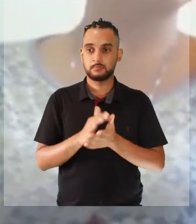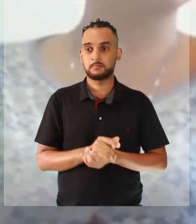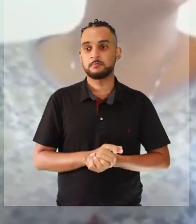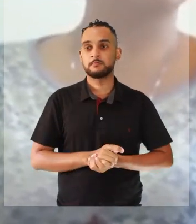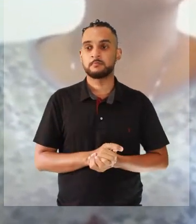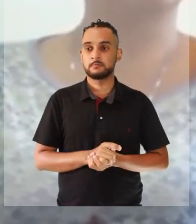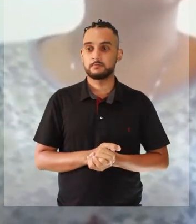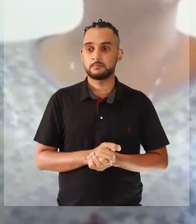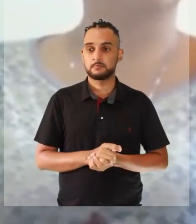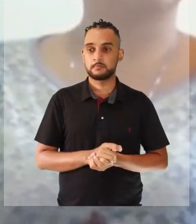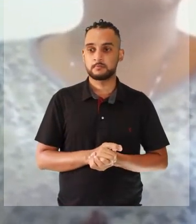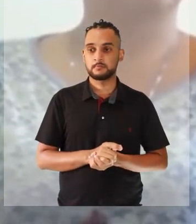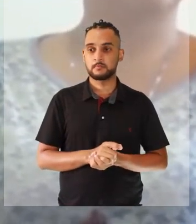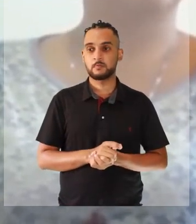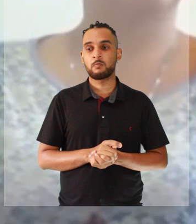aos pobres.